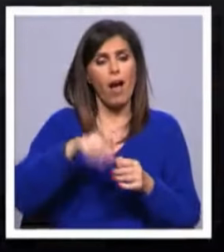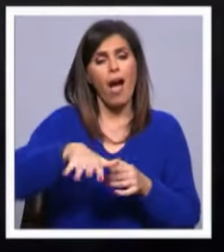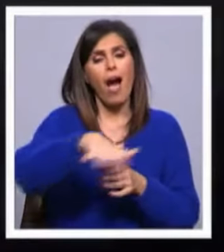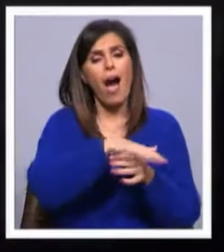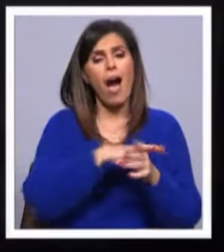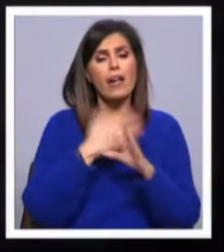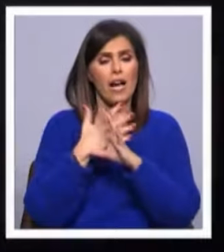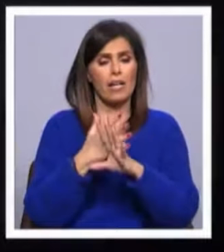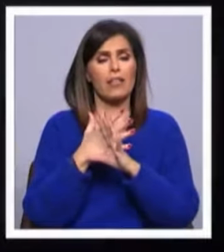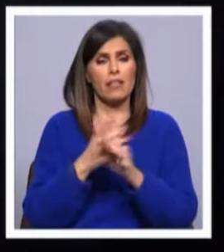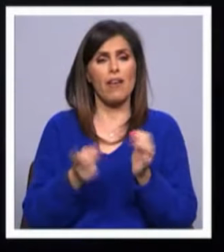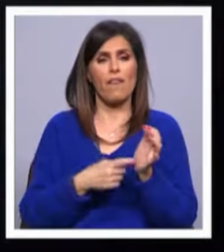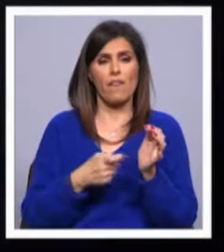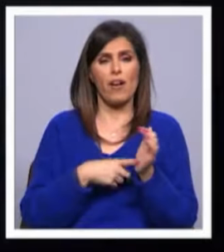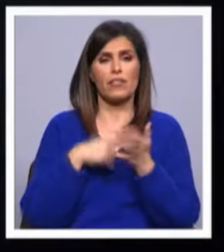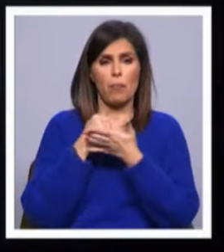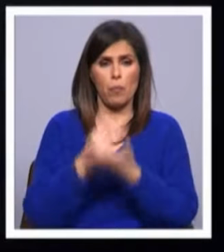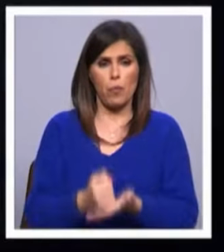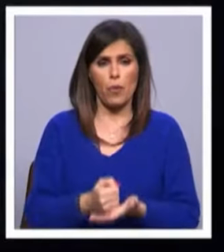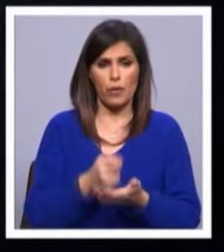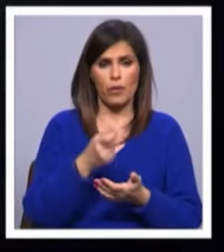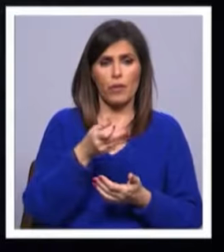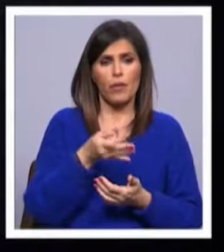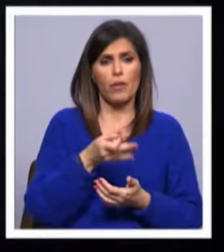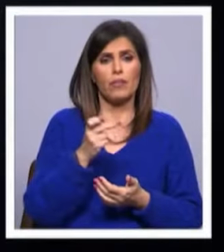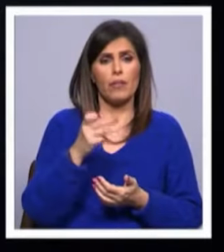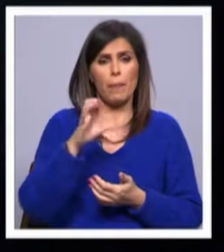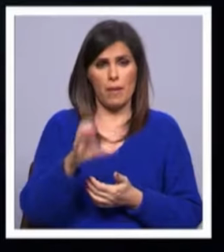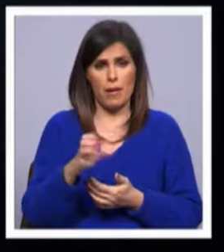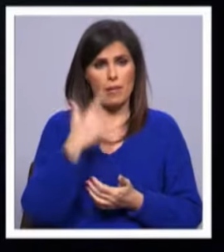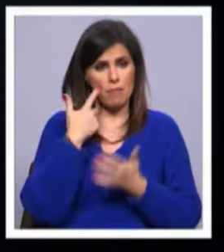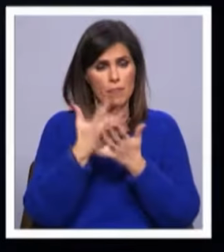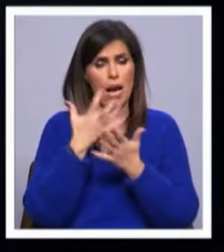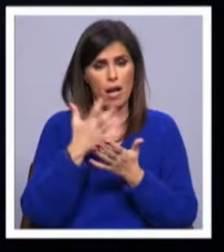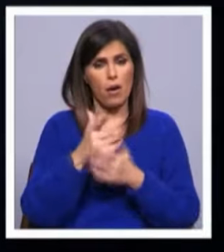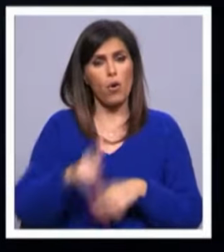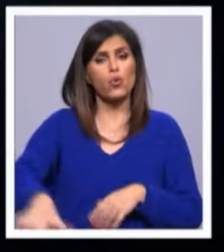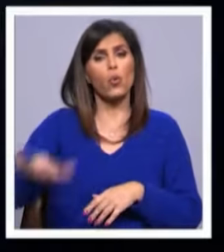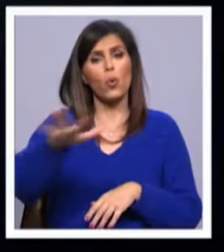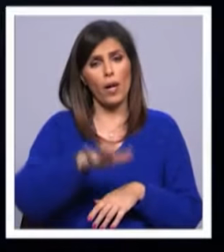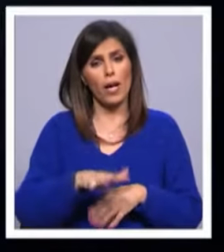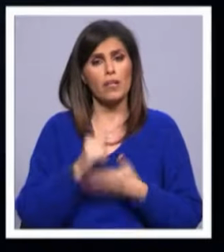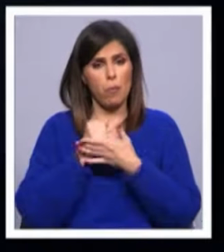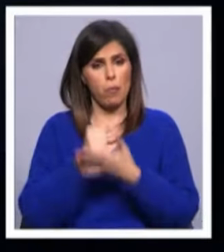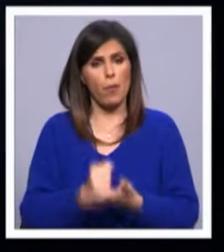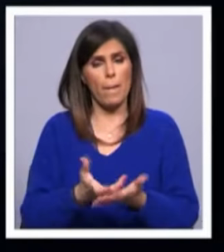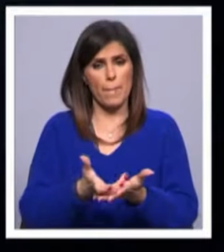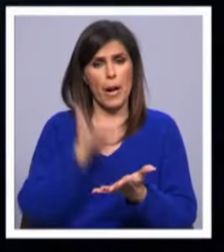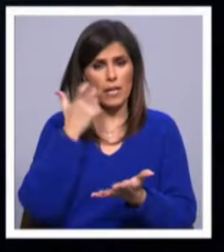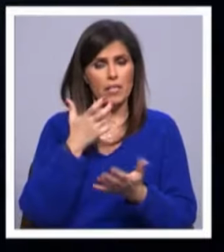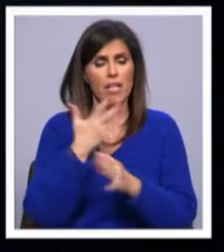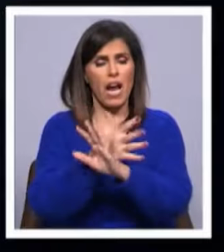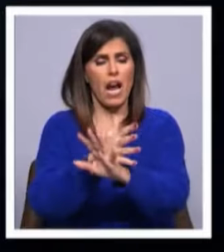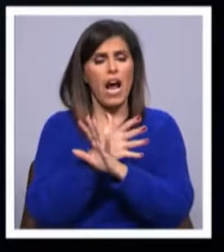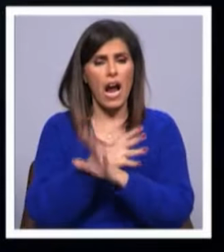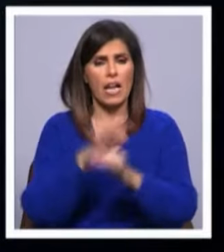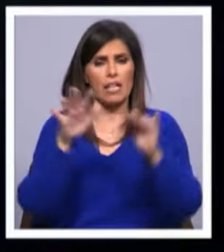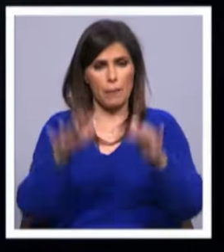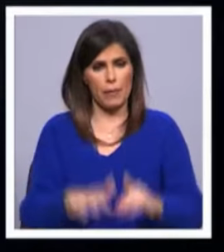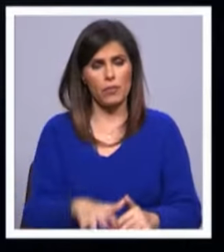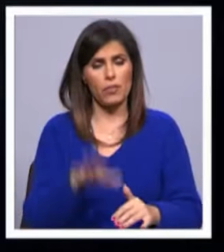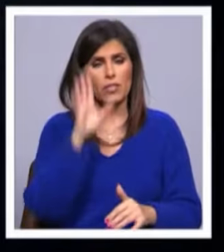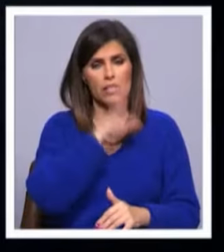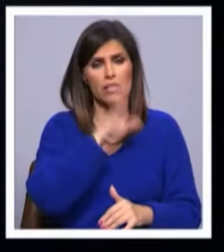relação entre a área ardida e a ausência de apoios da PAC é evidente. As zonas do país mais financiadas ardem